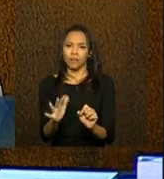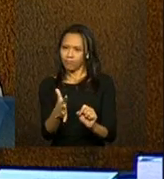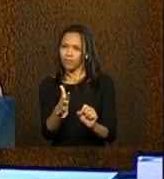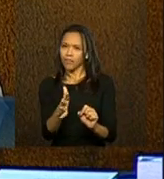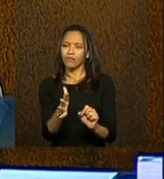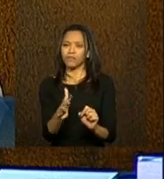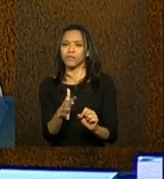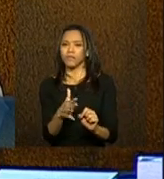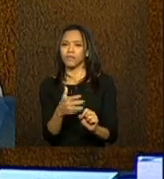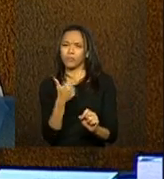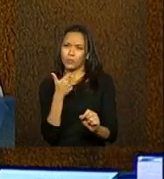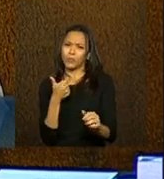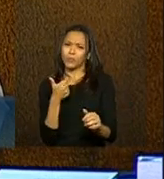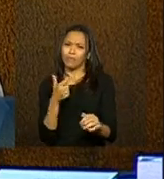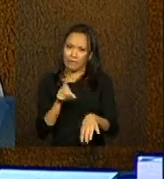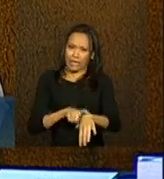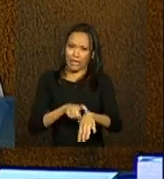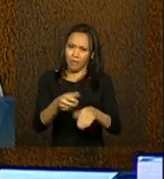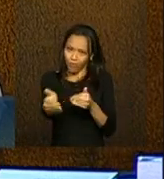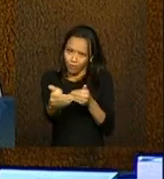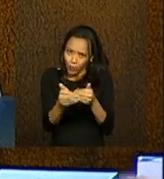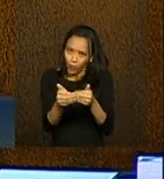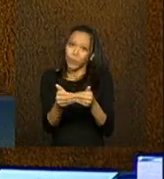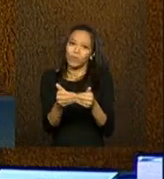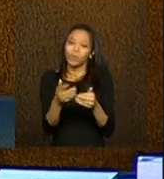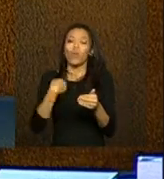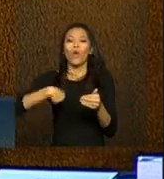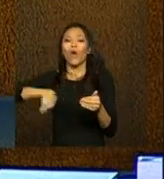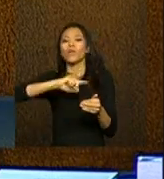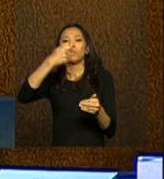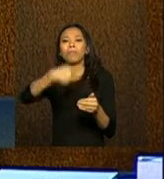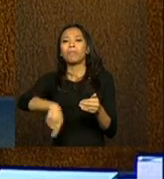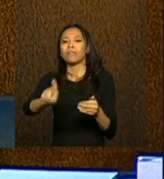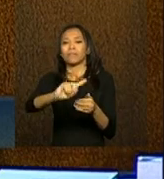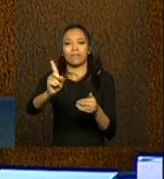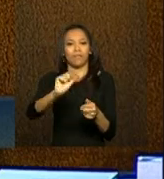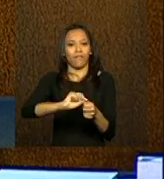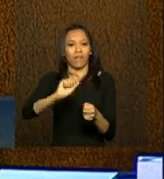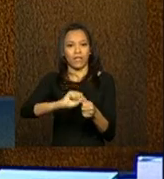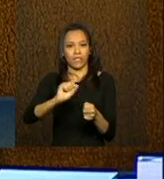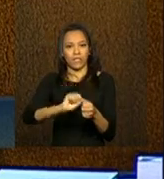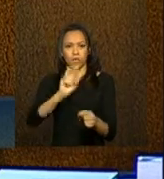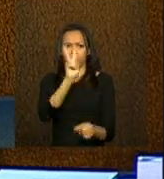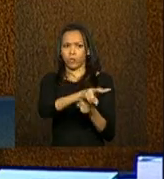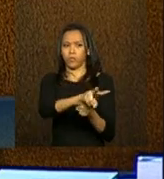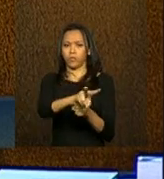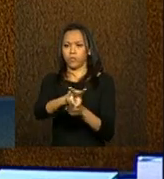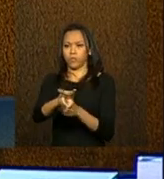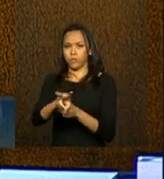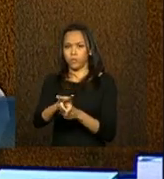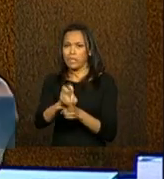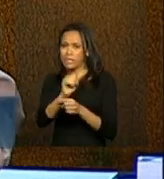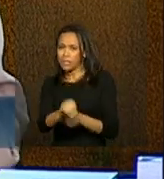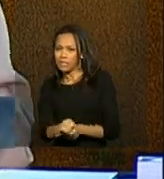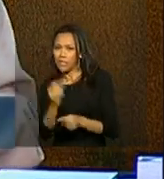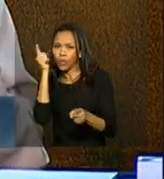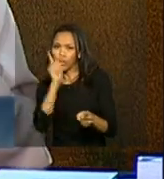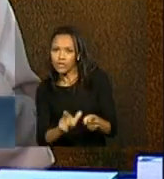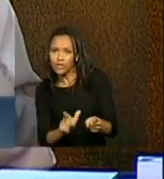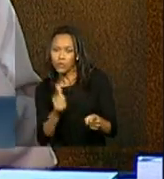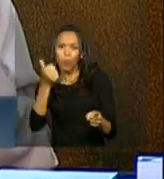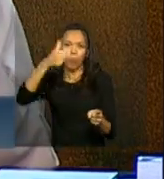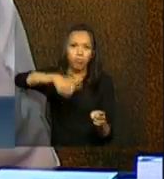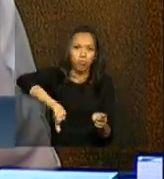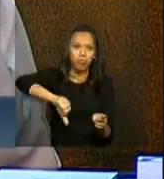de um tempo muito curto, nós não precisaremos mais fazer um monitoramento tão próximo dessas